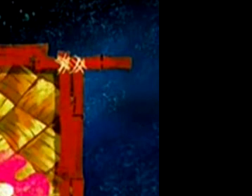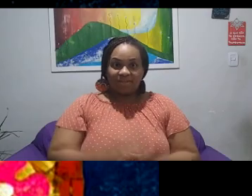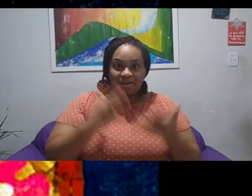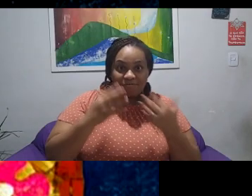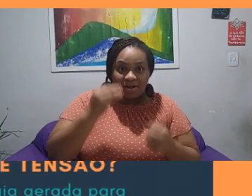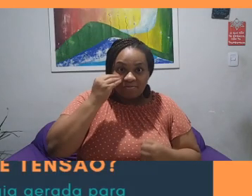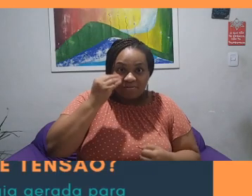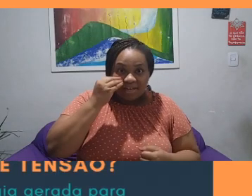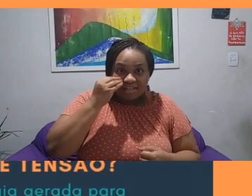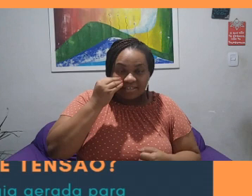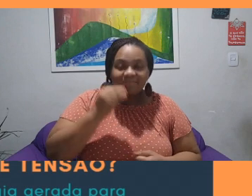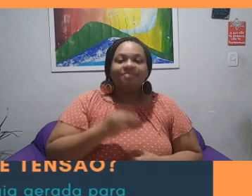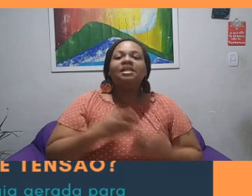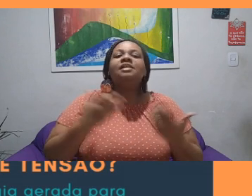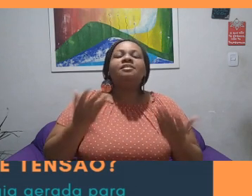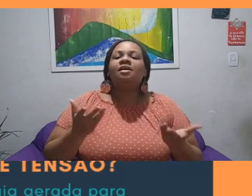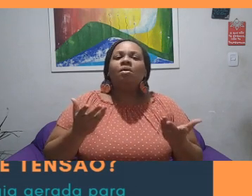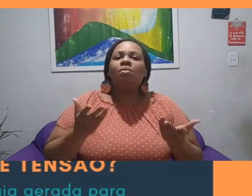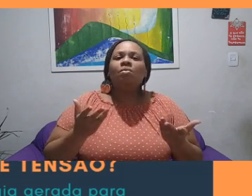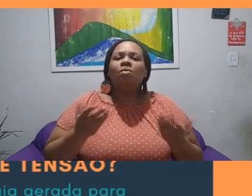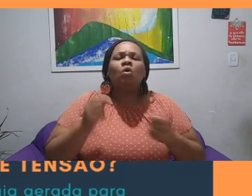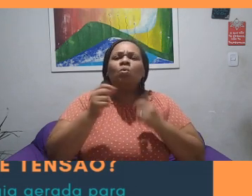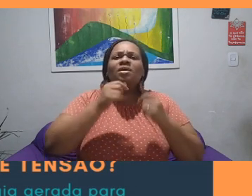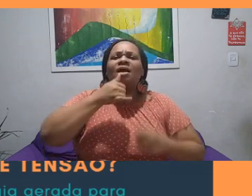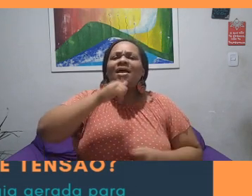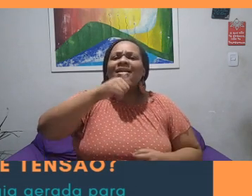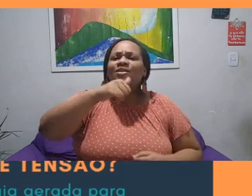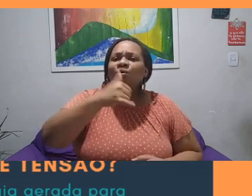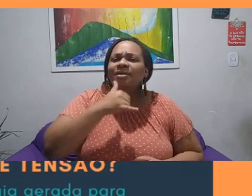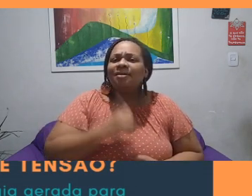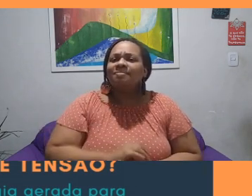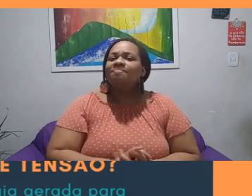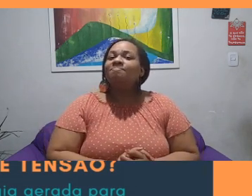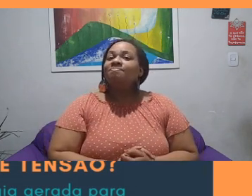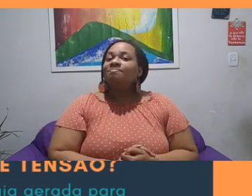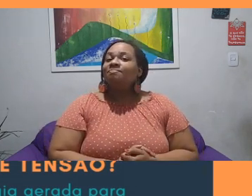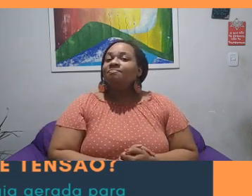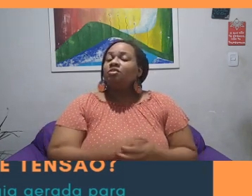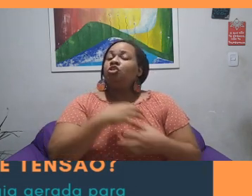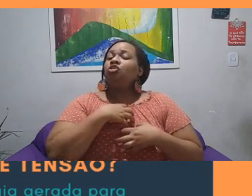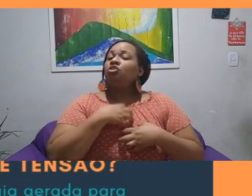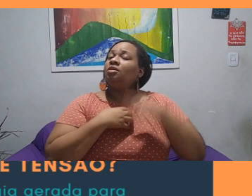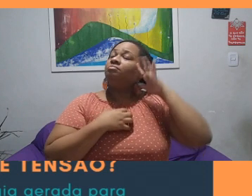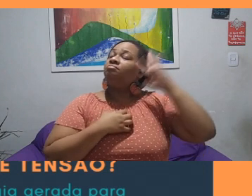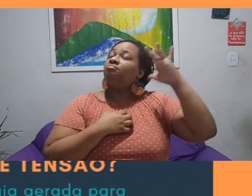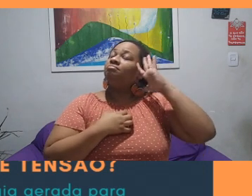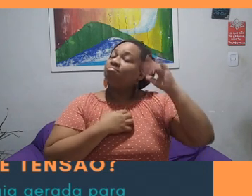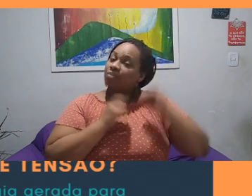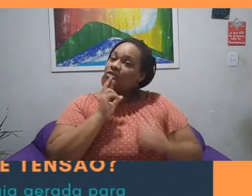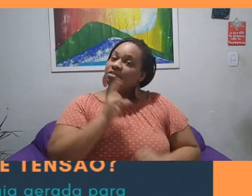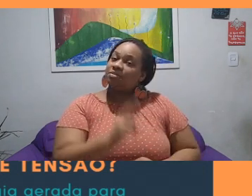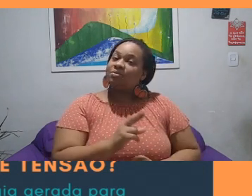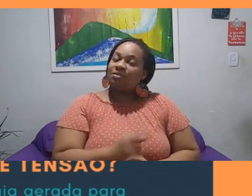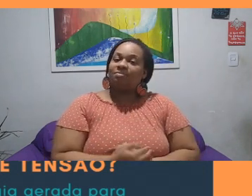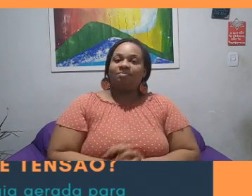6 horas e meia depois. Vamos corrigir? Então, o que é eletrônica? Do seu jeito.